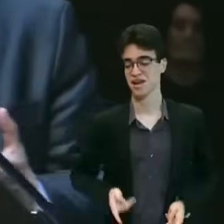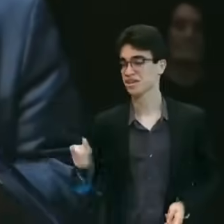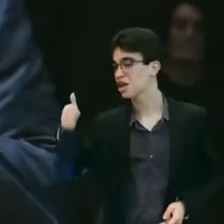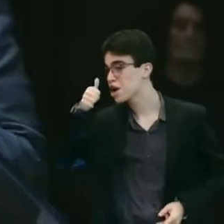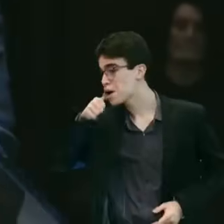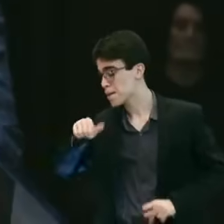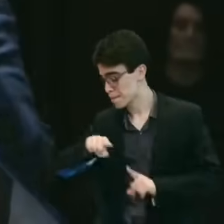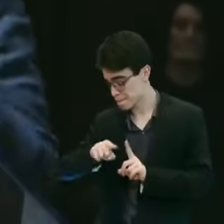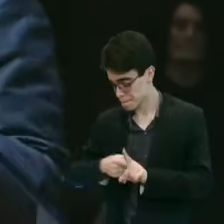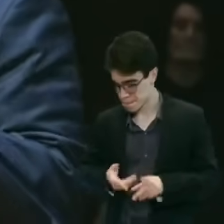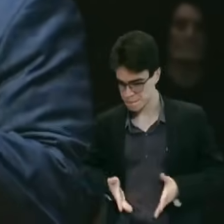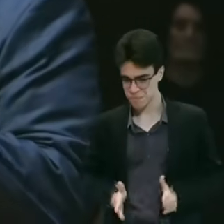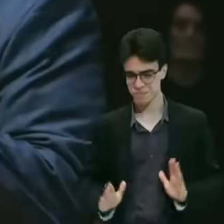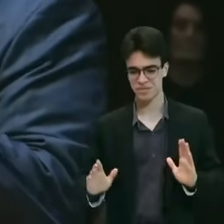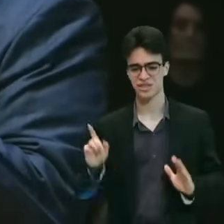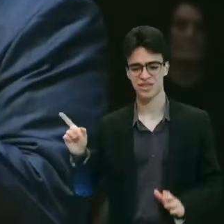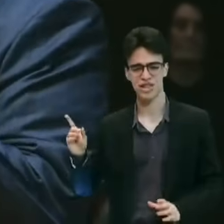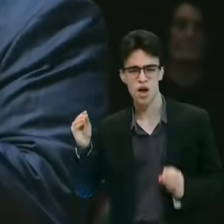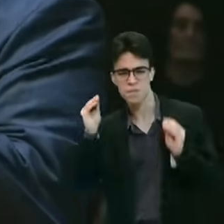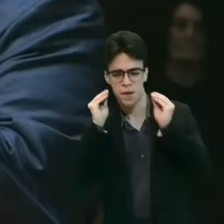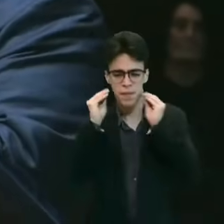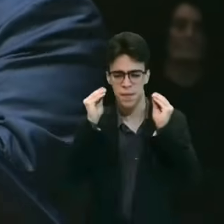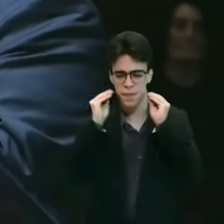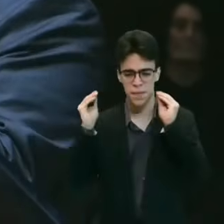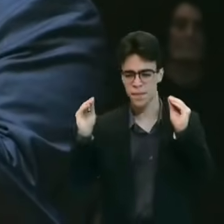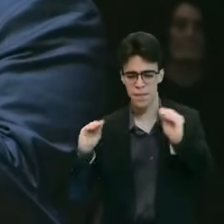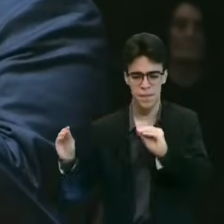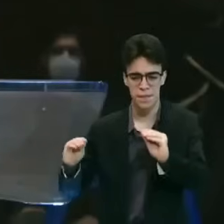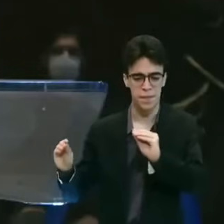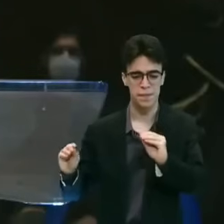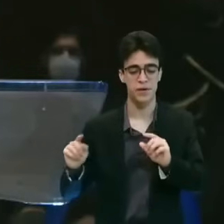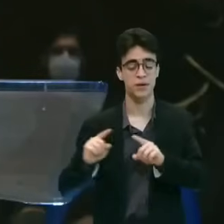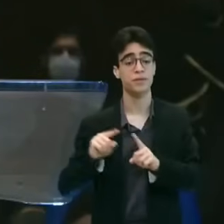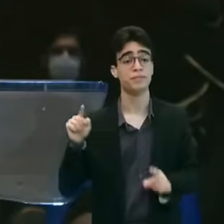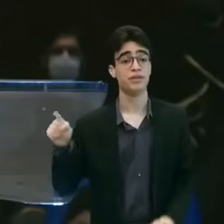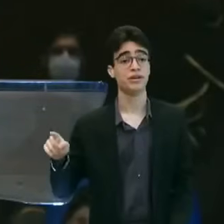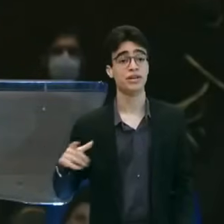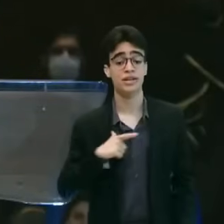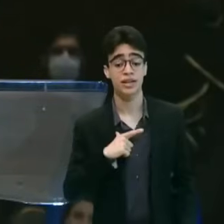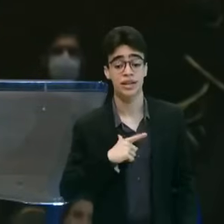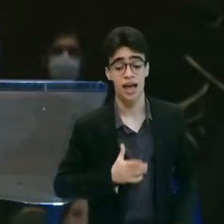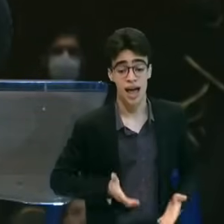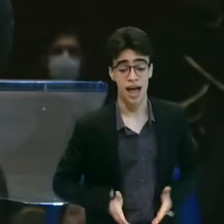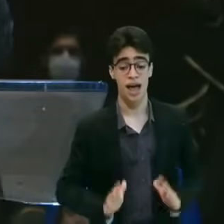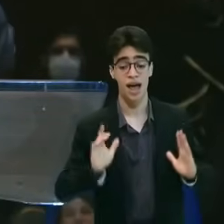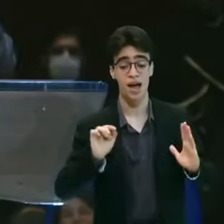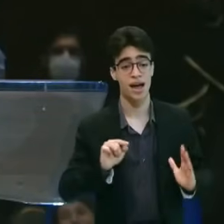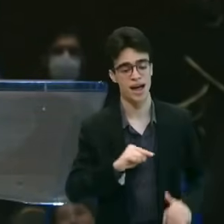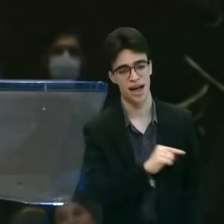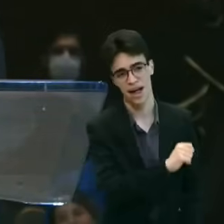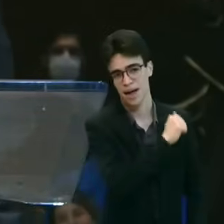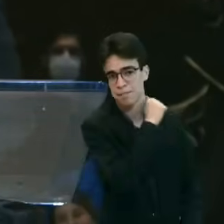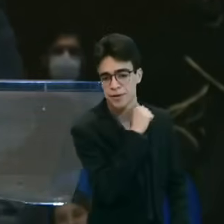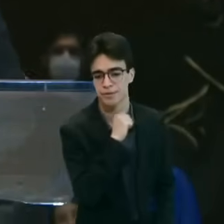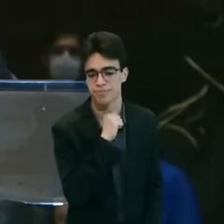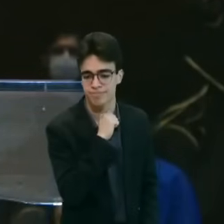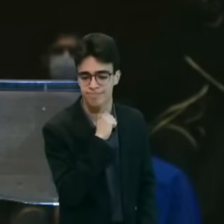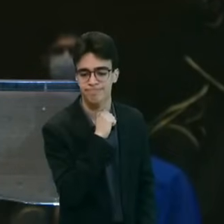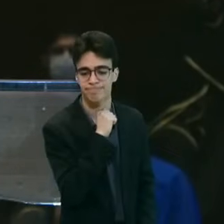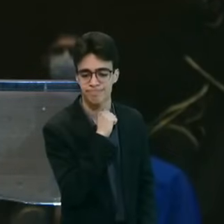mulher, todo paparicado e etc. E de repente na vida de Caim surge quem? Abel.